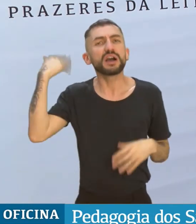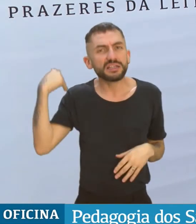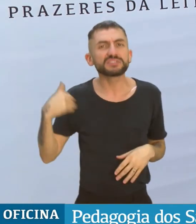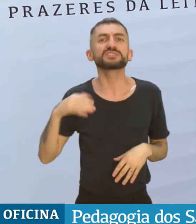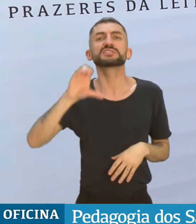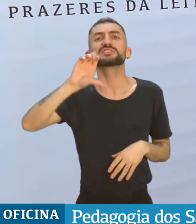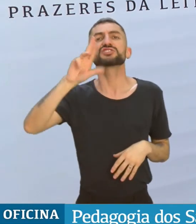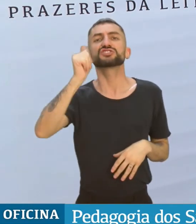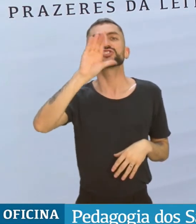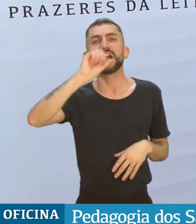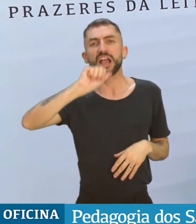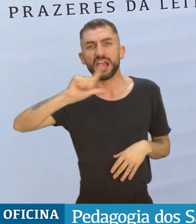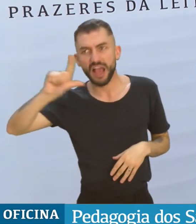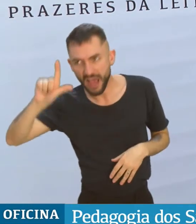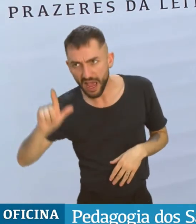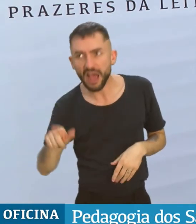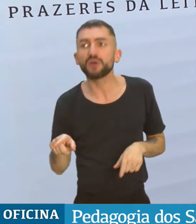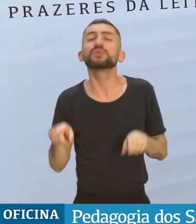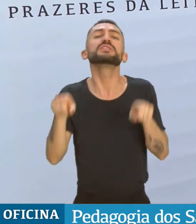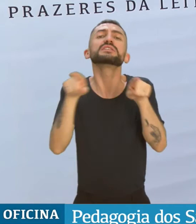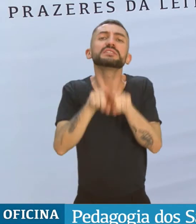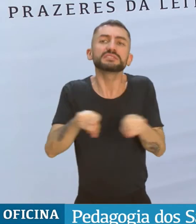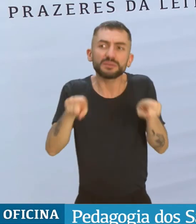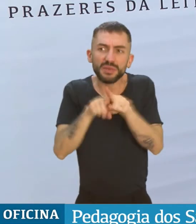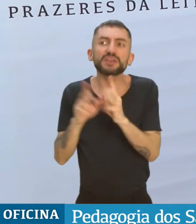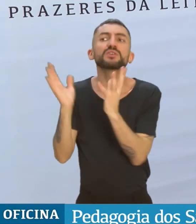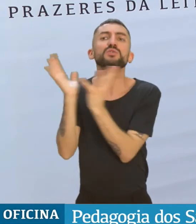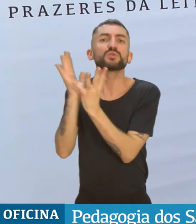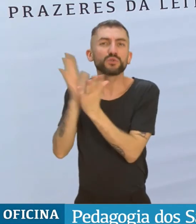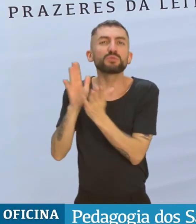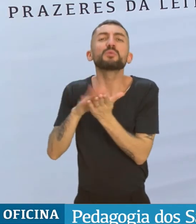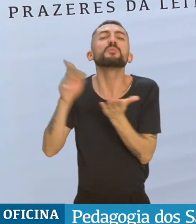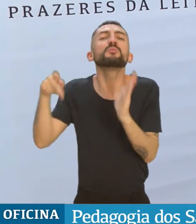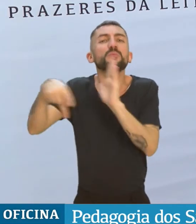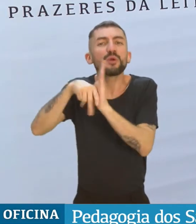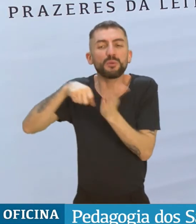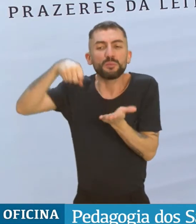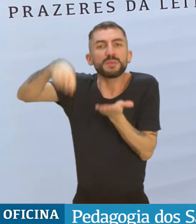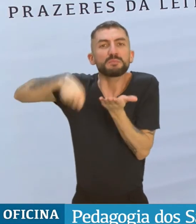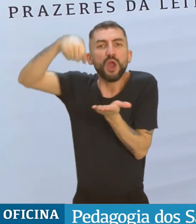Chacal, a turma da geração que eles chamavam de geração mimeógrafo, vários outros,